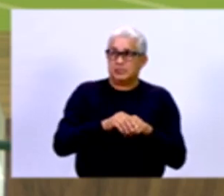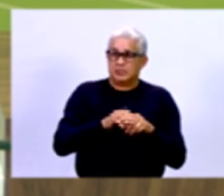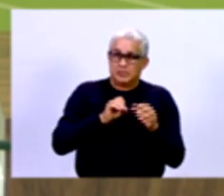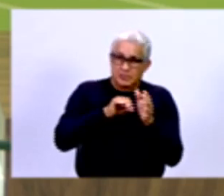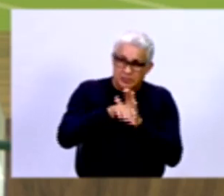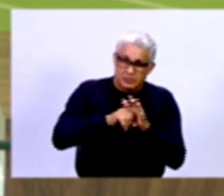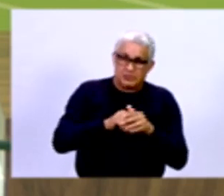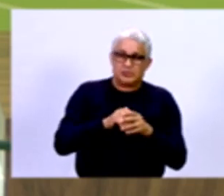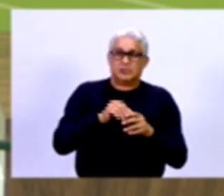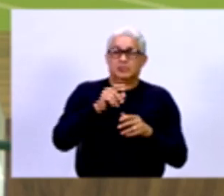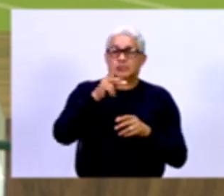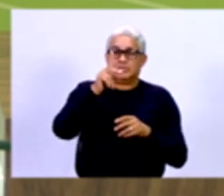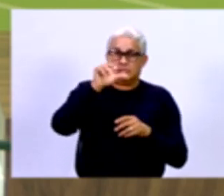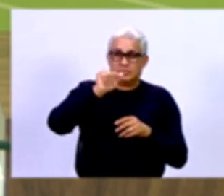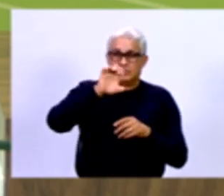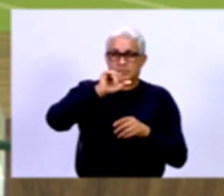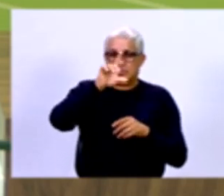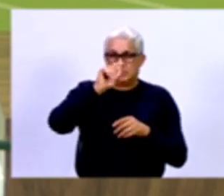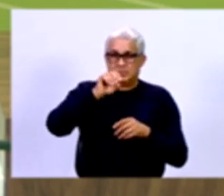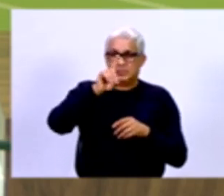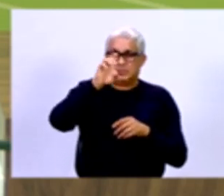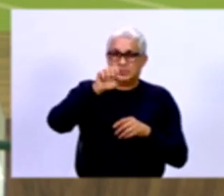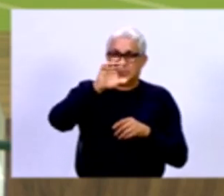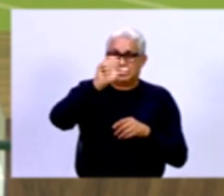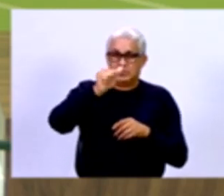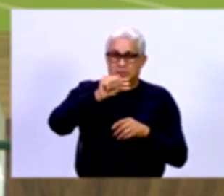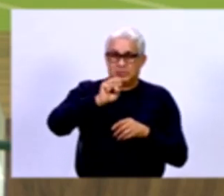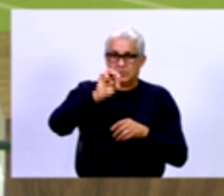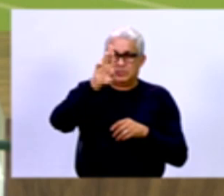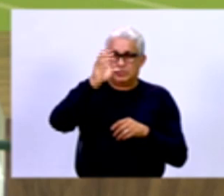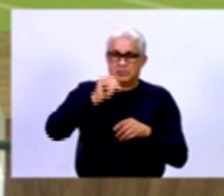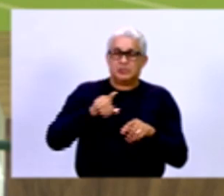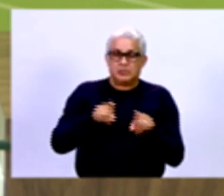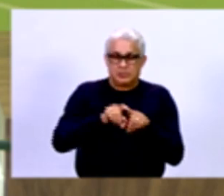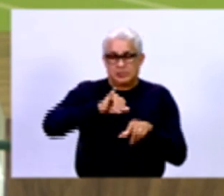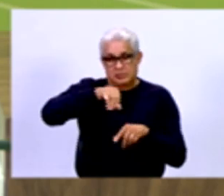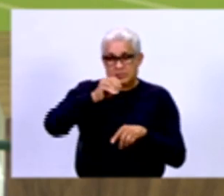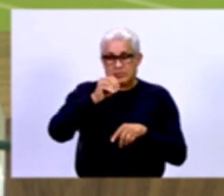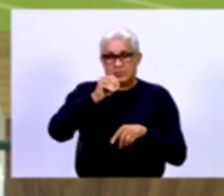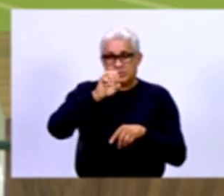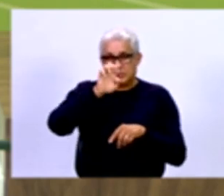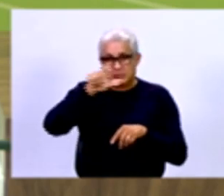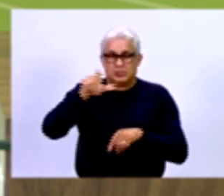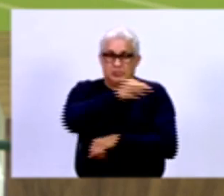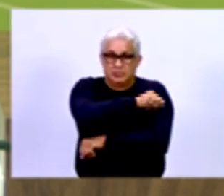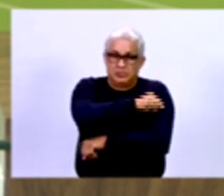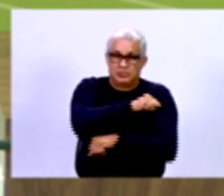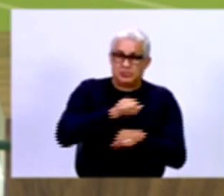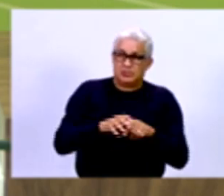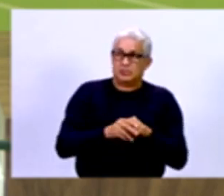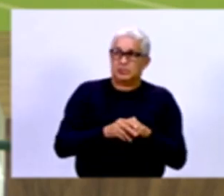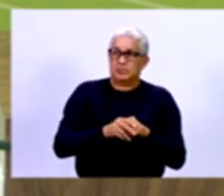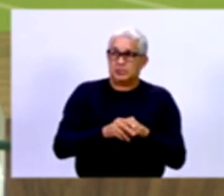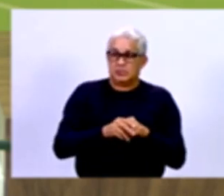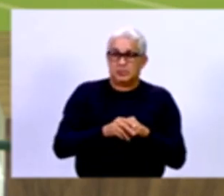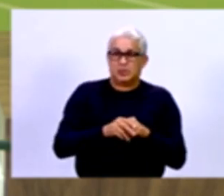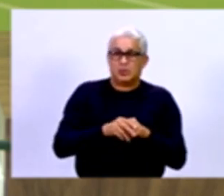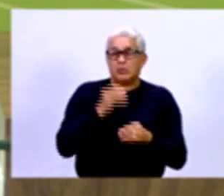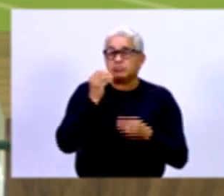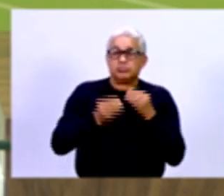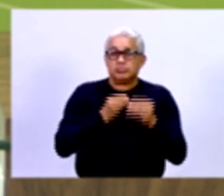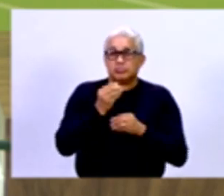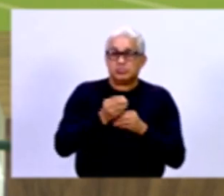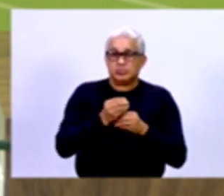nosso chat. O aluno Joel, de Alta Floresta, mandou aquela pergunta que eu até comentei no começo da aula, que é: de que maneira o impeachment de um presidente influencia